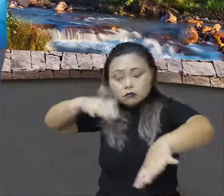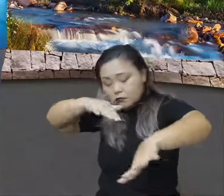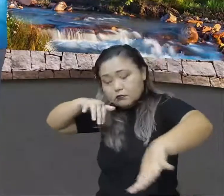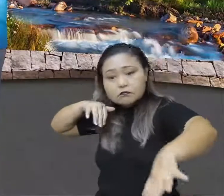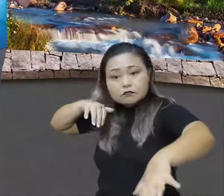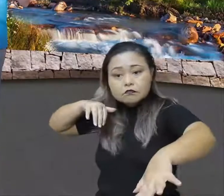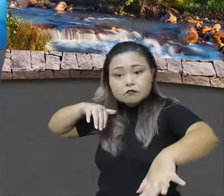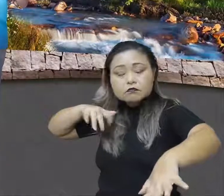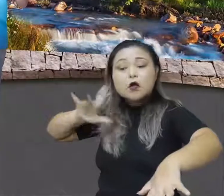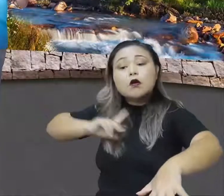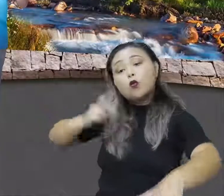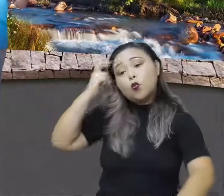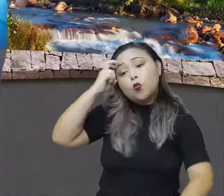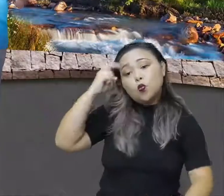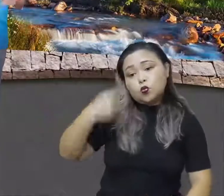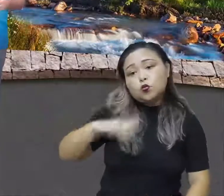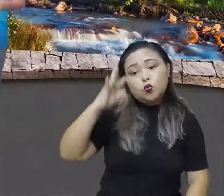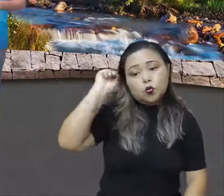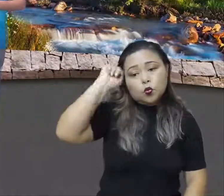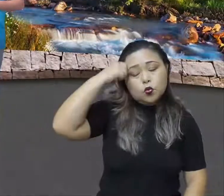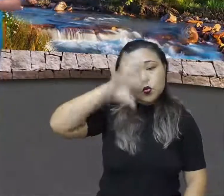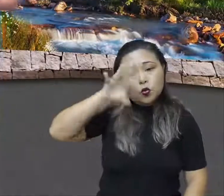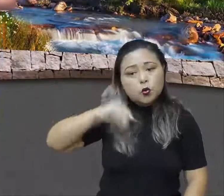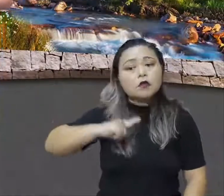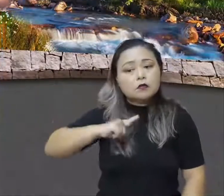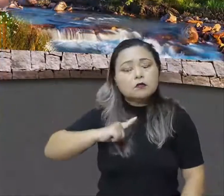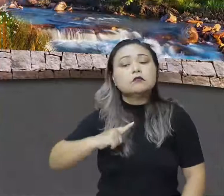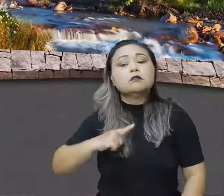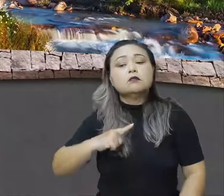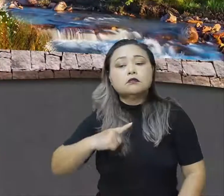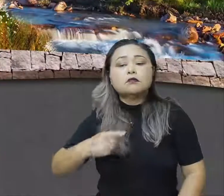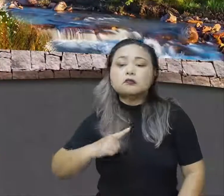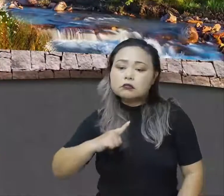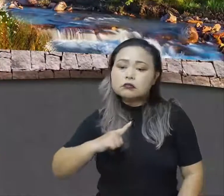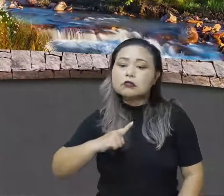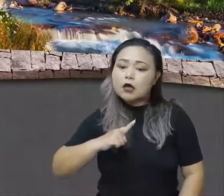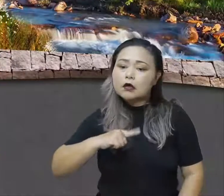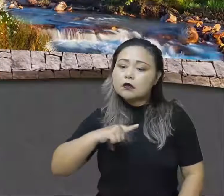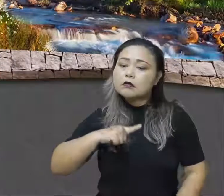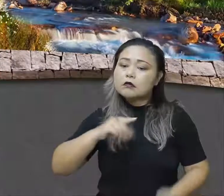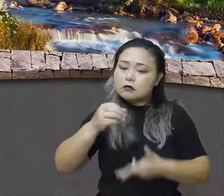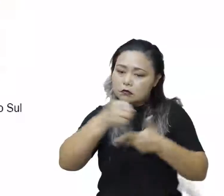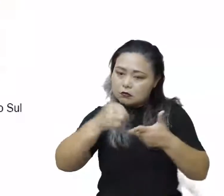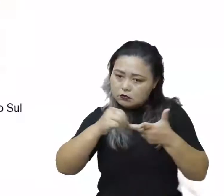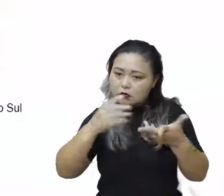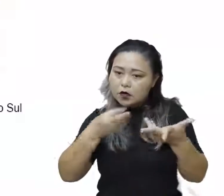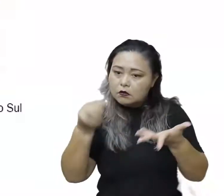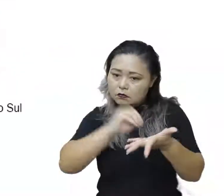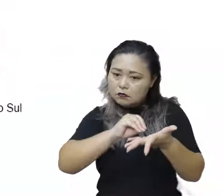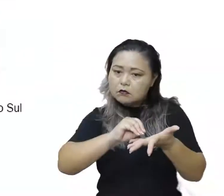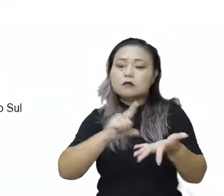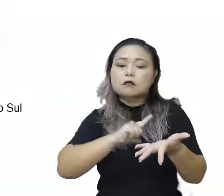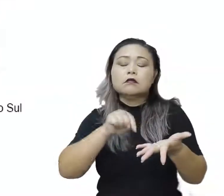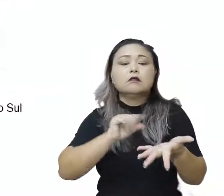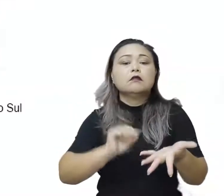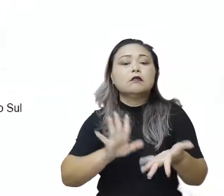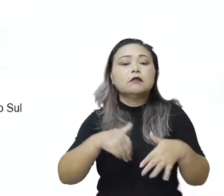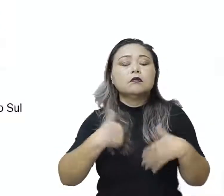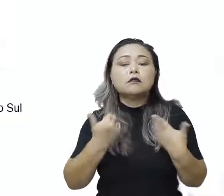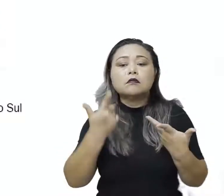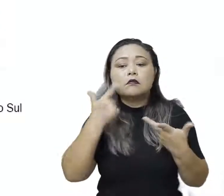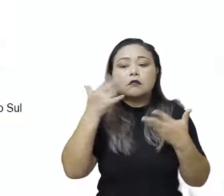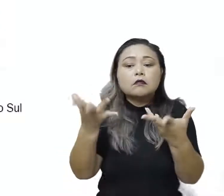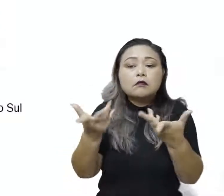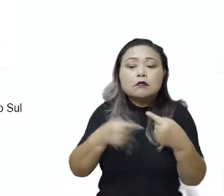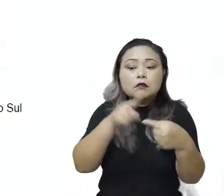ok? Cultura africana sempre está presente também no Enem, Portanto, como habilidade,